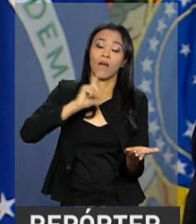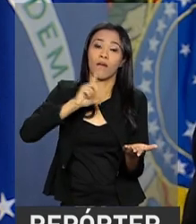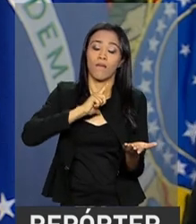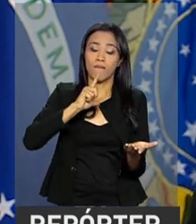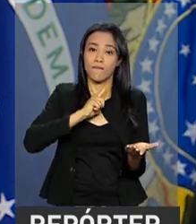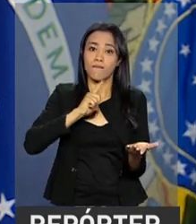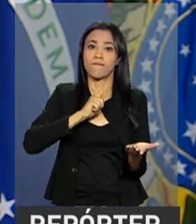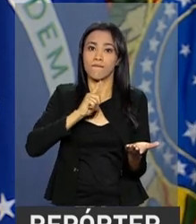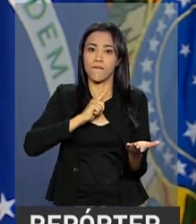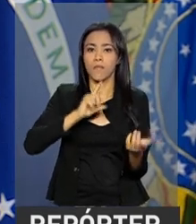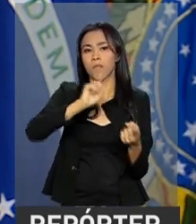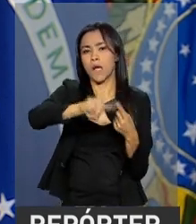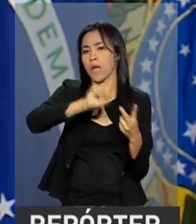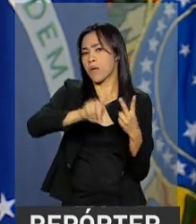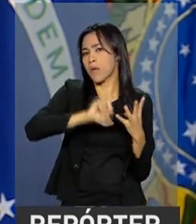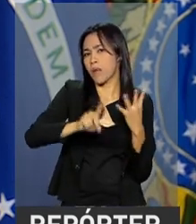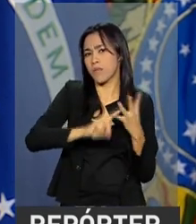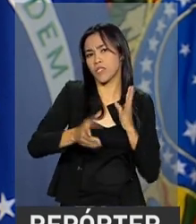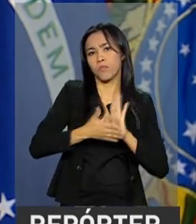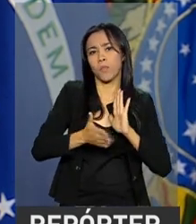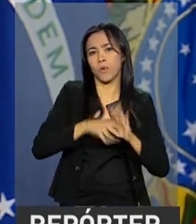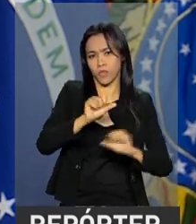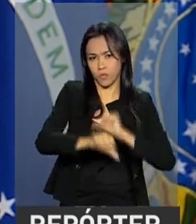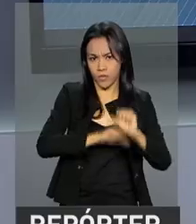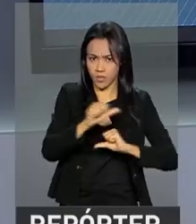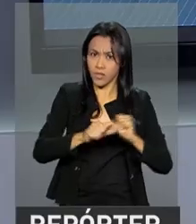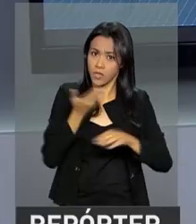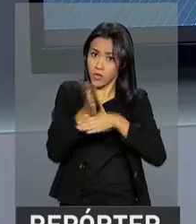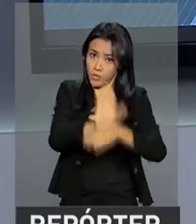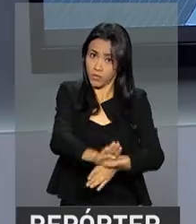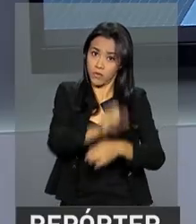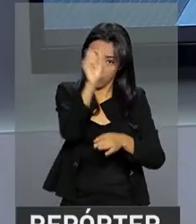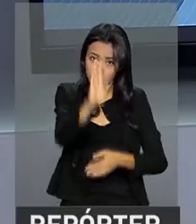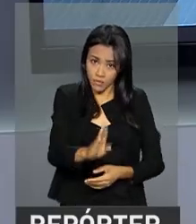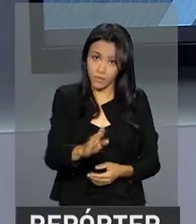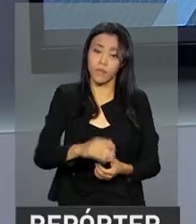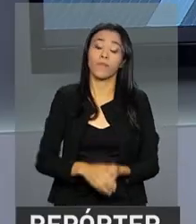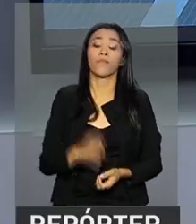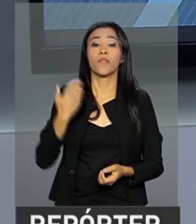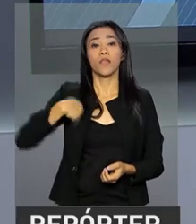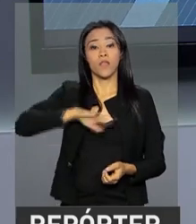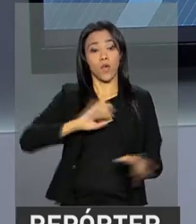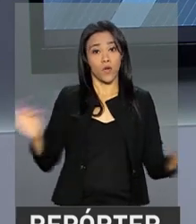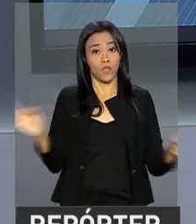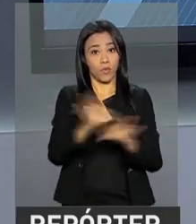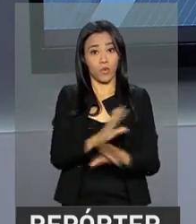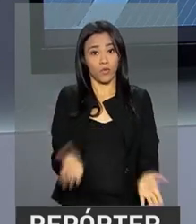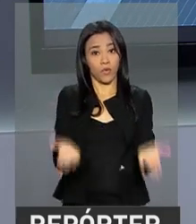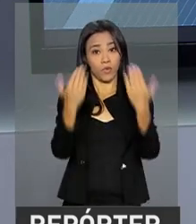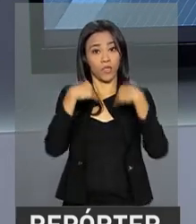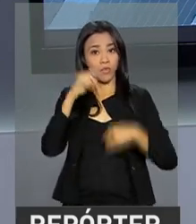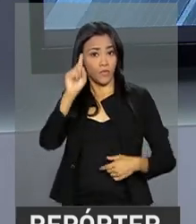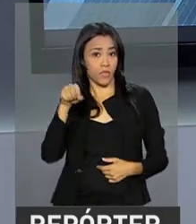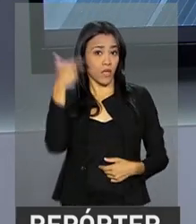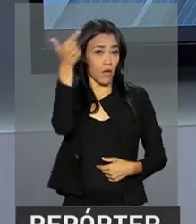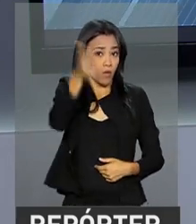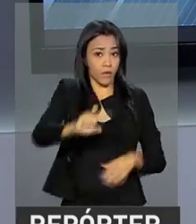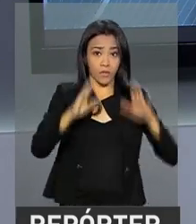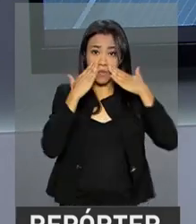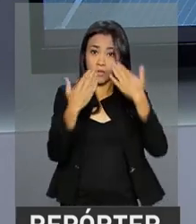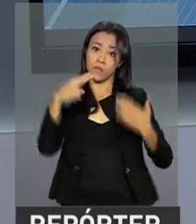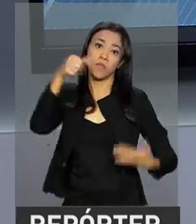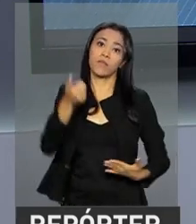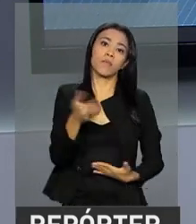de reformas está mudando o brasil nós ficamos por aqui voltamos em uma hora na próxima